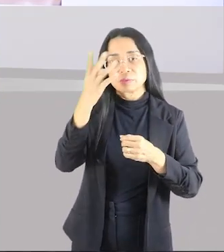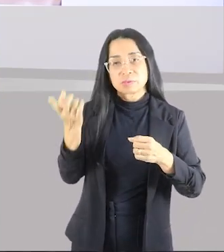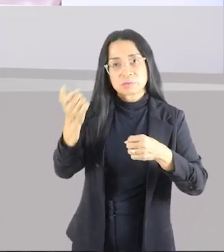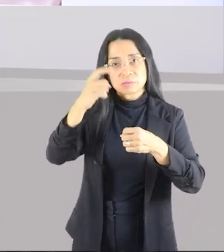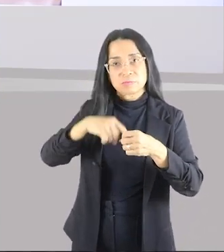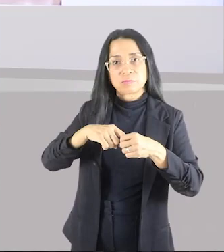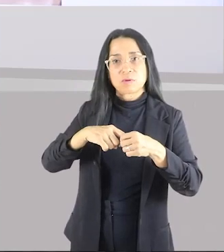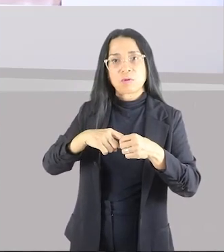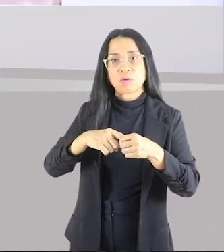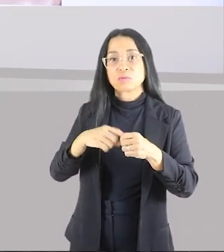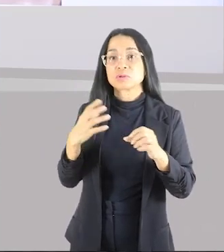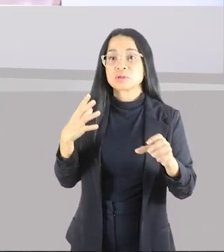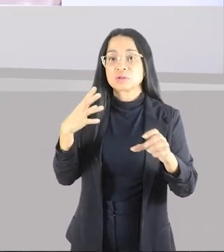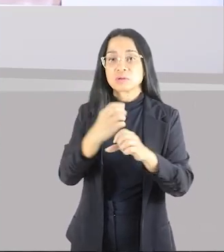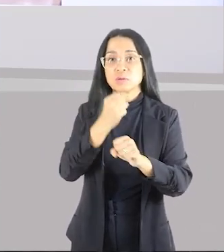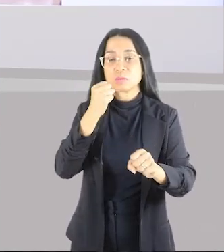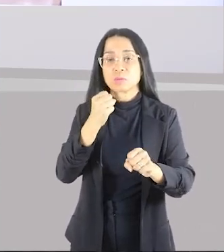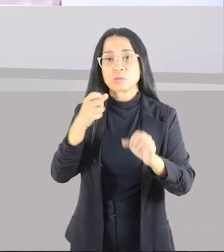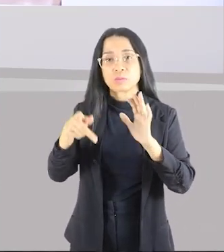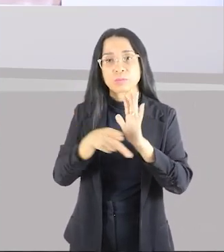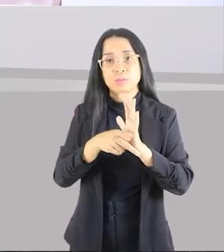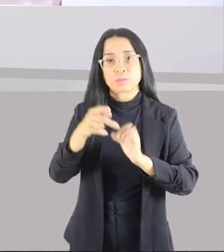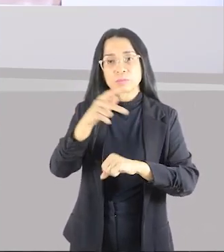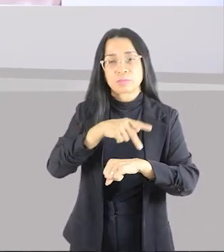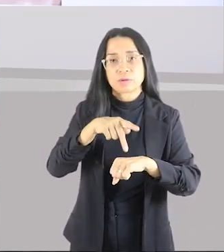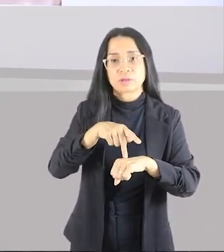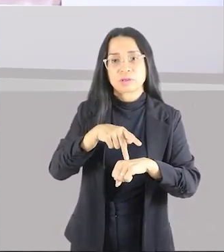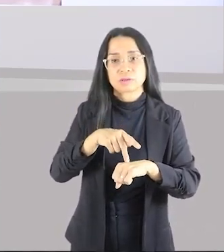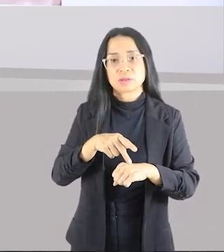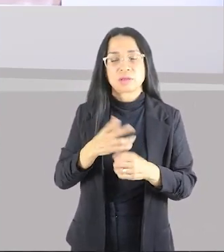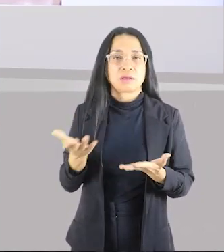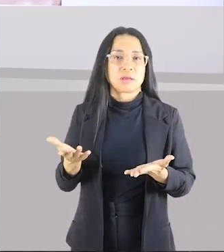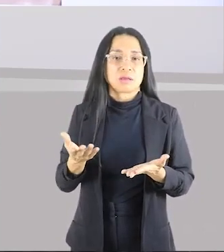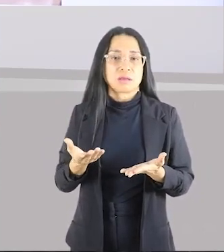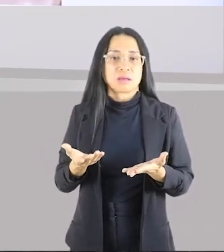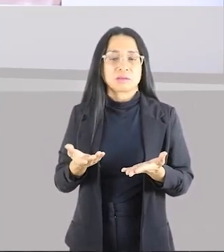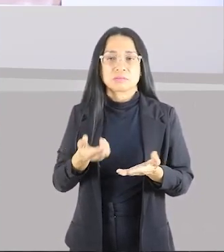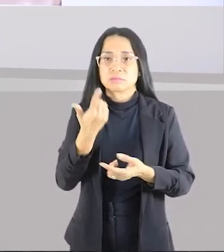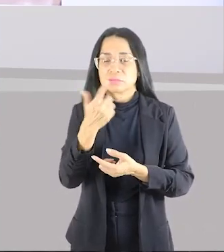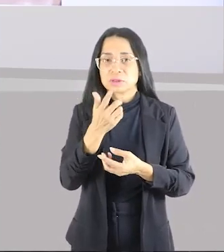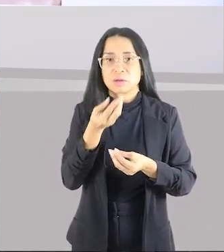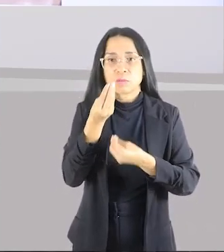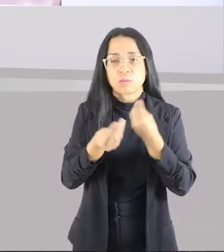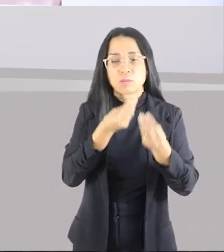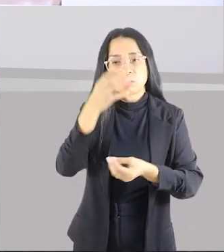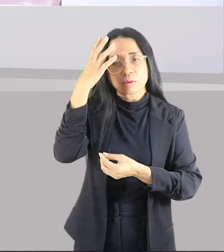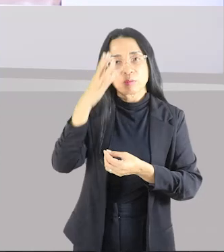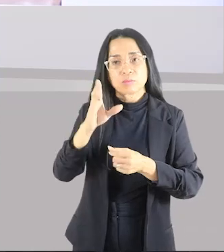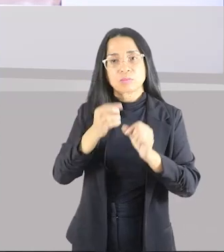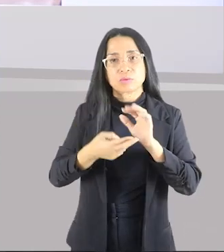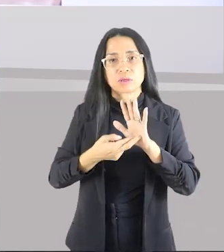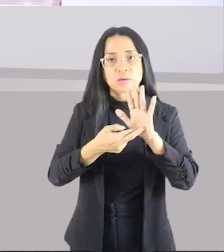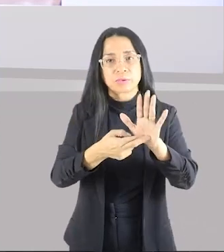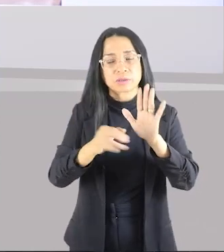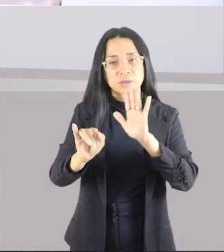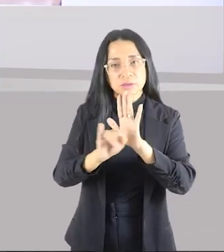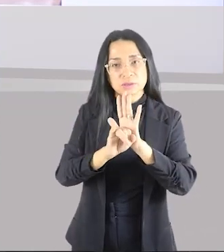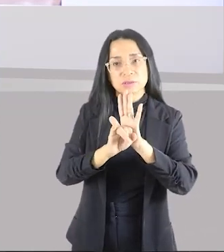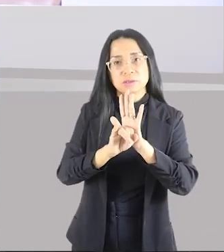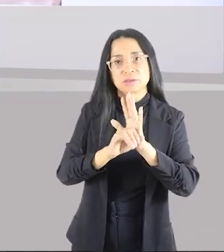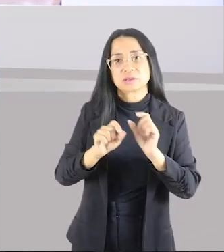próprio país. De nada adianta a cultura apenas representar a identidade sem que isso